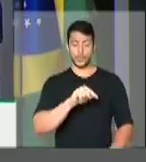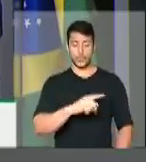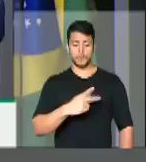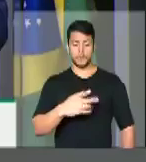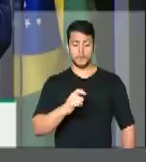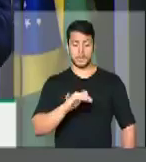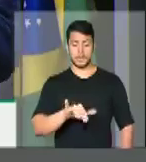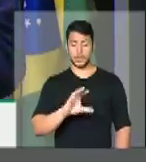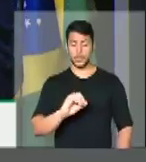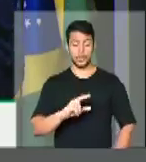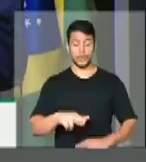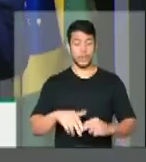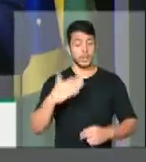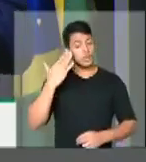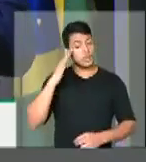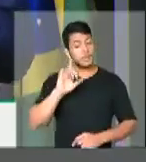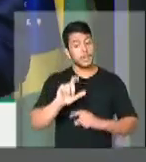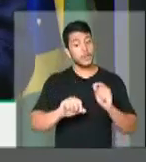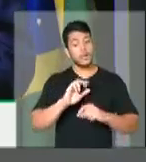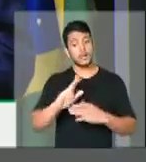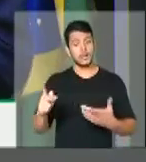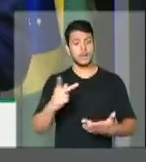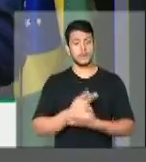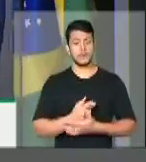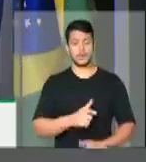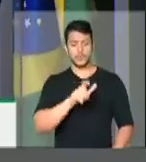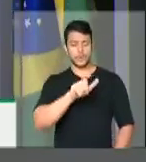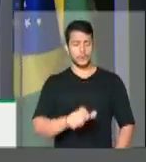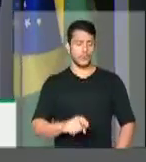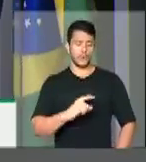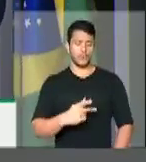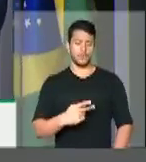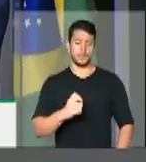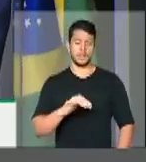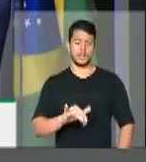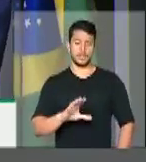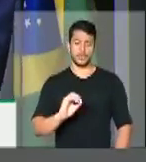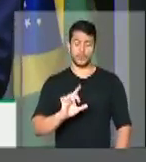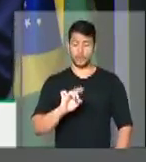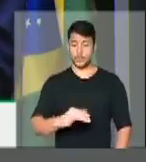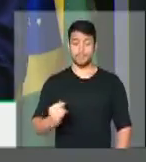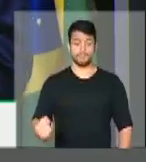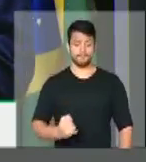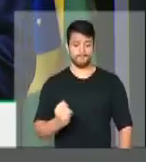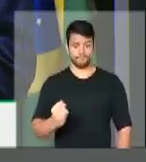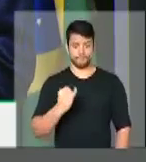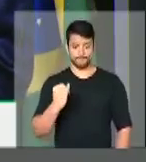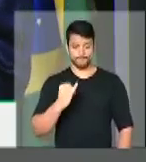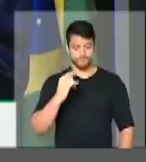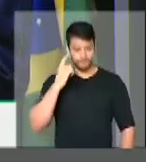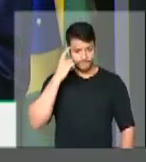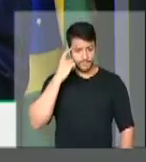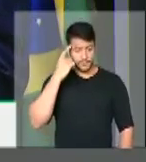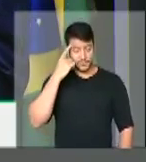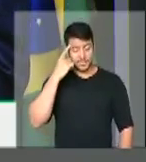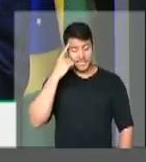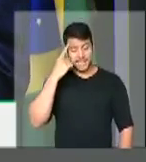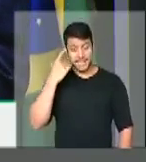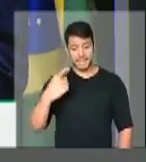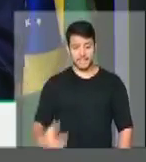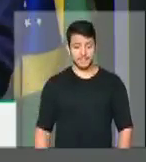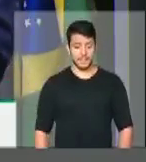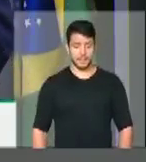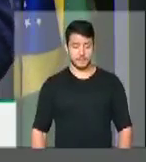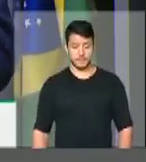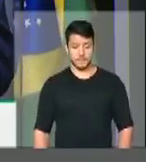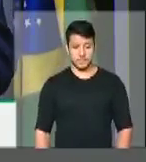não tivesse noção exata, porque falava em Petrópolis e não dava continuidade às suas reflexões, e